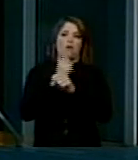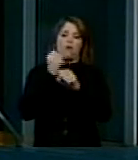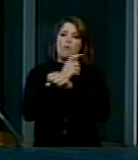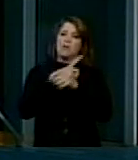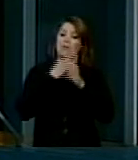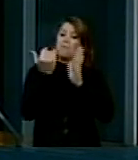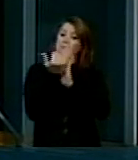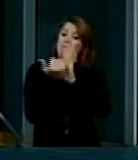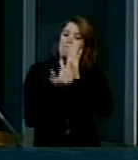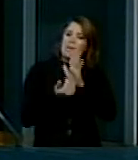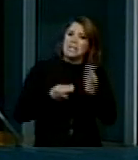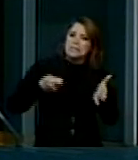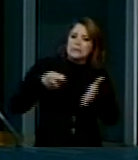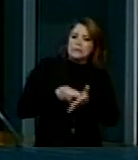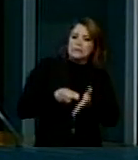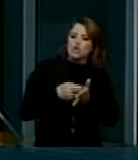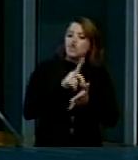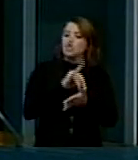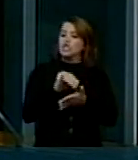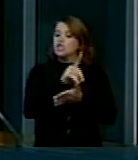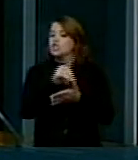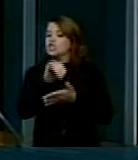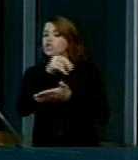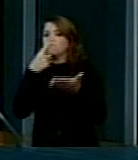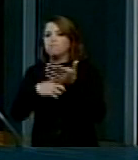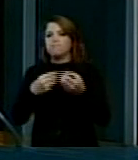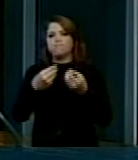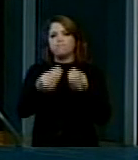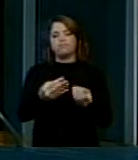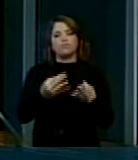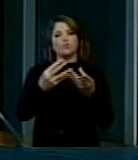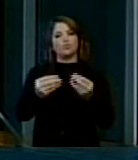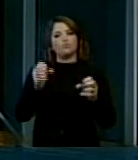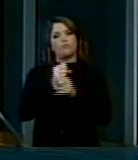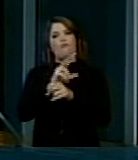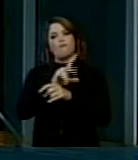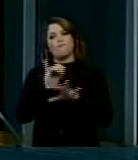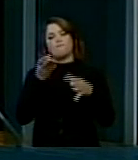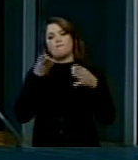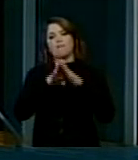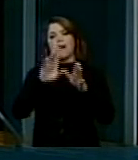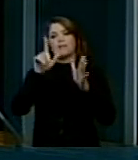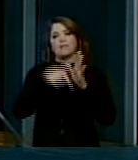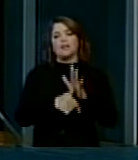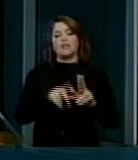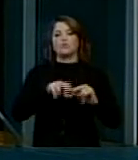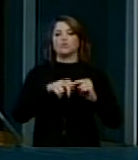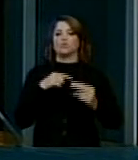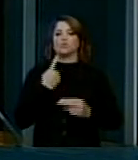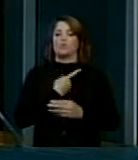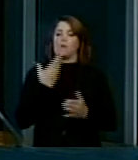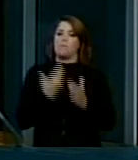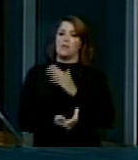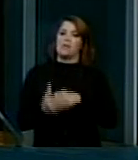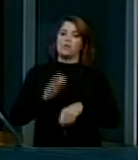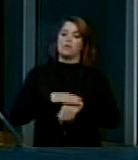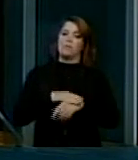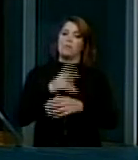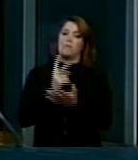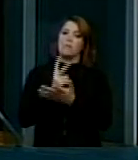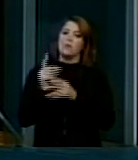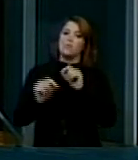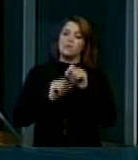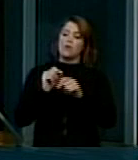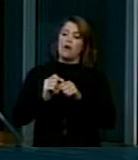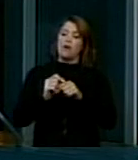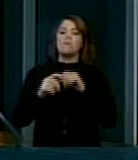têm prazos exíguos de execução e de entrega serem atrasadas, e nós perdemos esse tempo, inclusive,